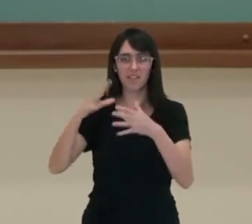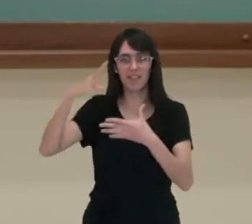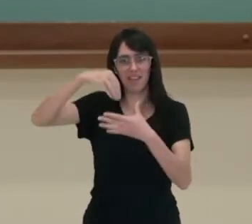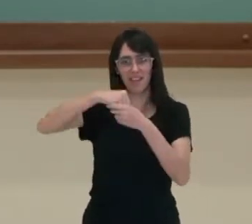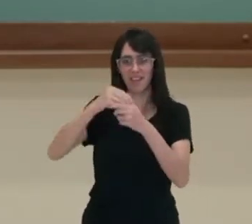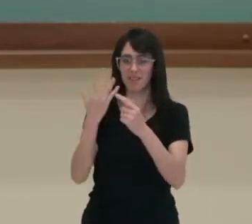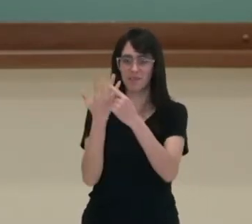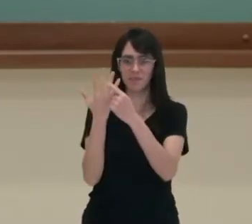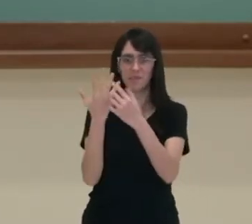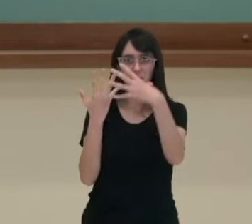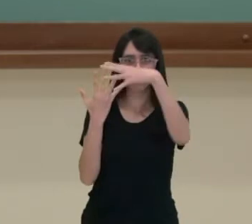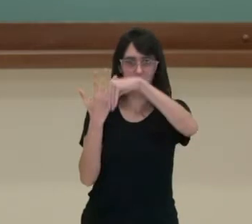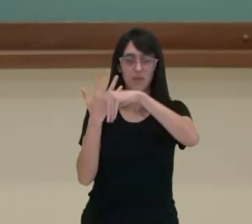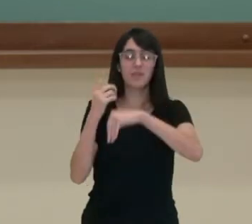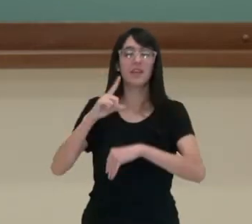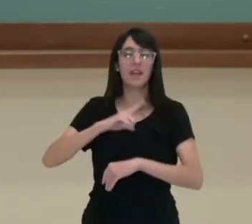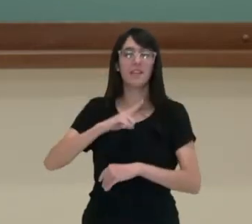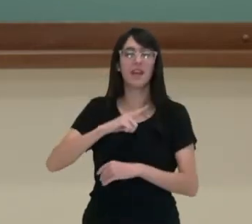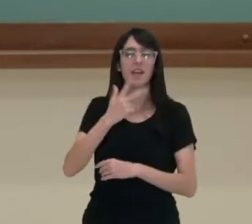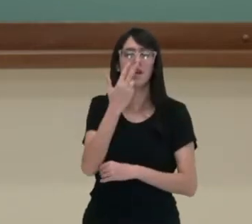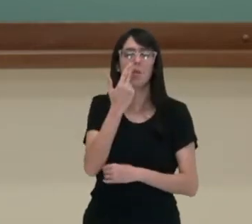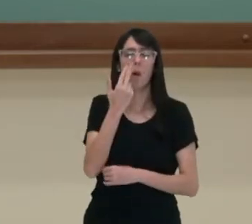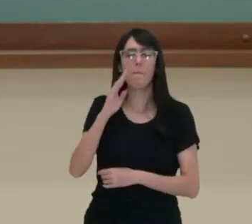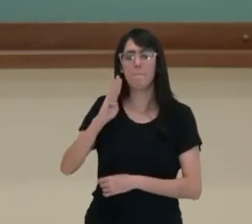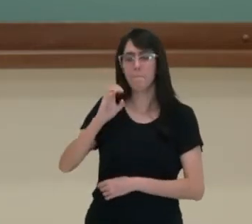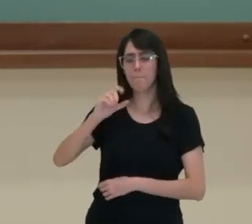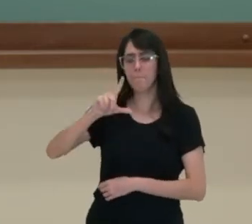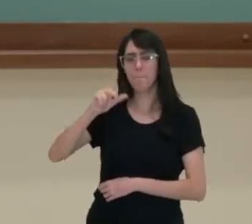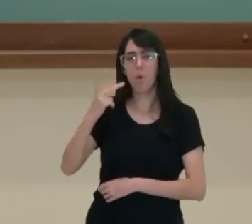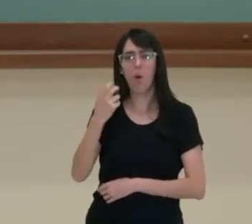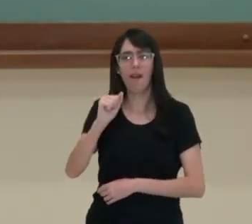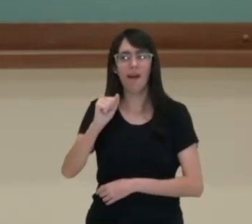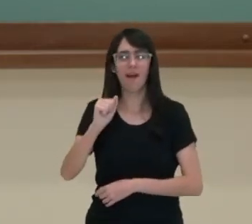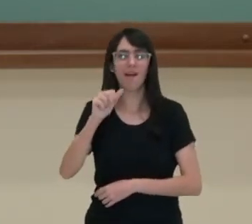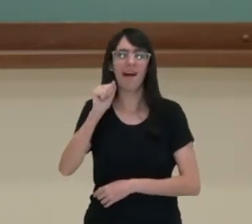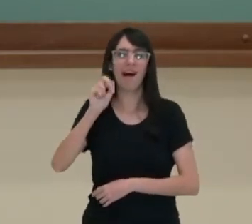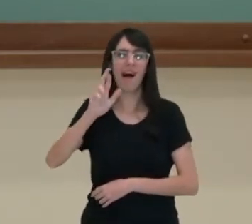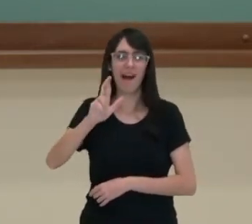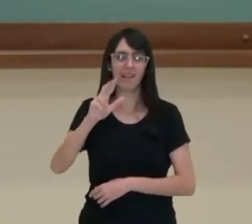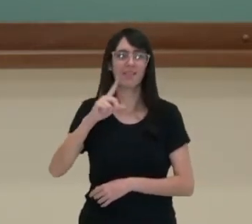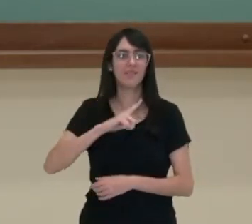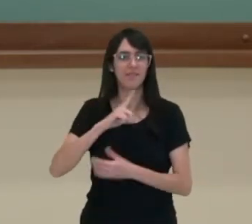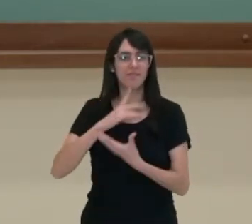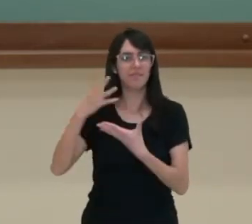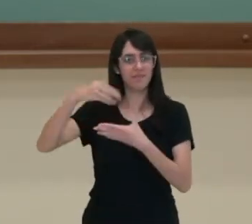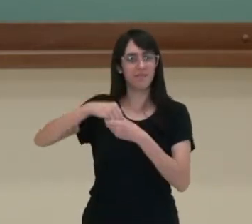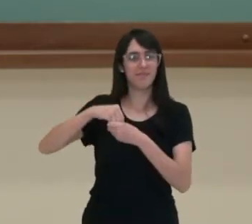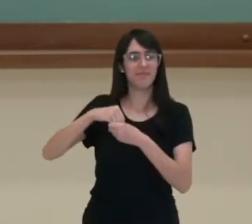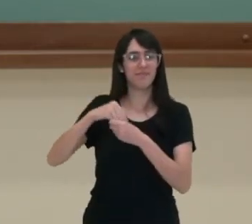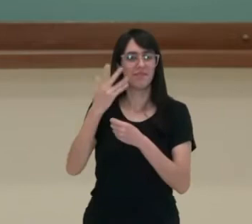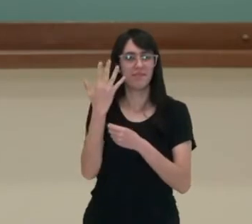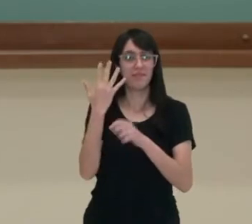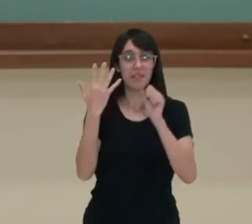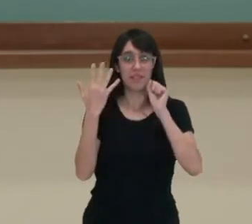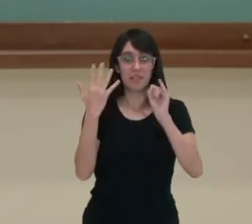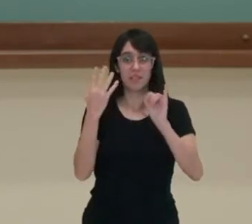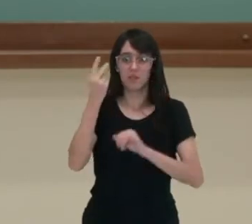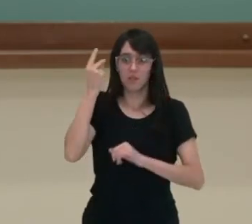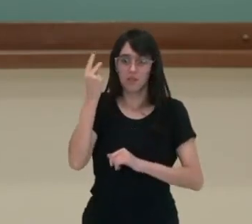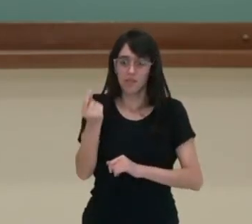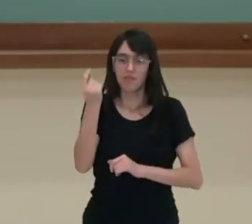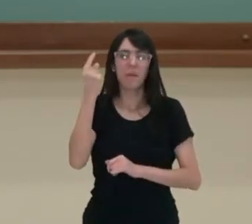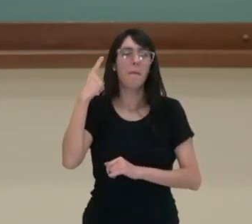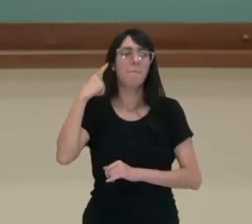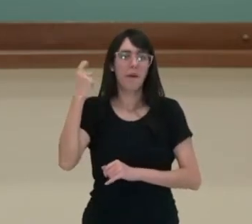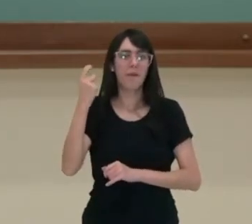formando bolhas de ar entre esse tecido, né, entre essas cartilagens. E aí, quando a gente estala, são essas bolhas de ar